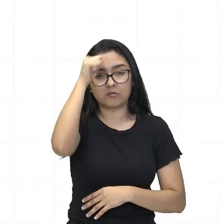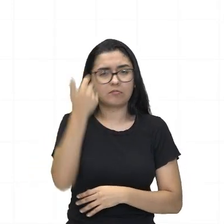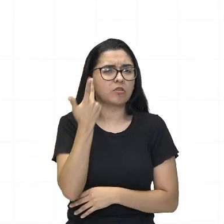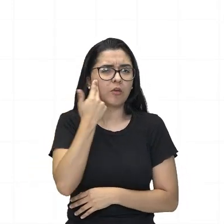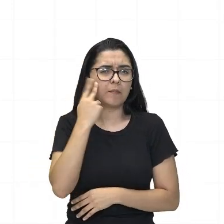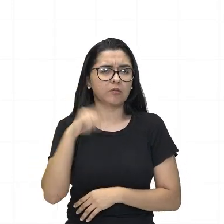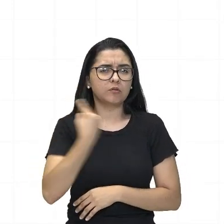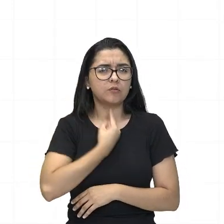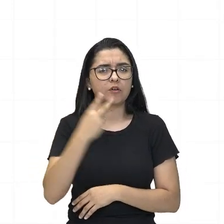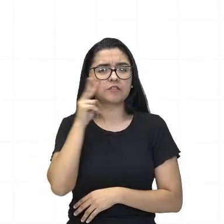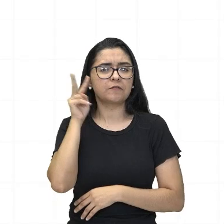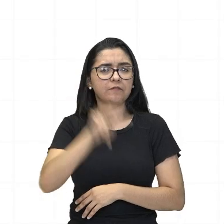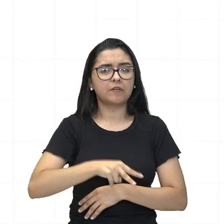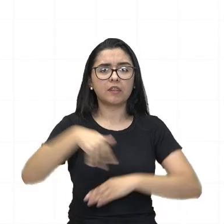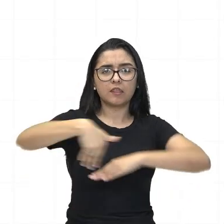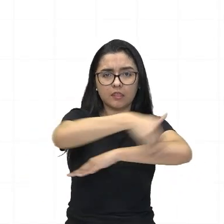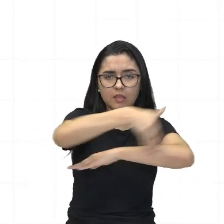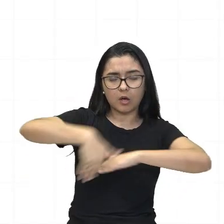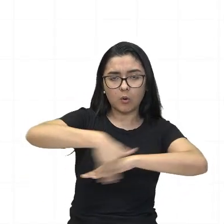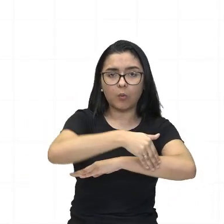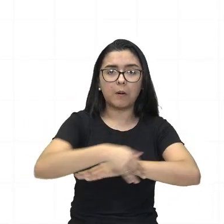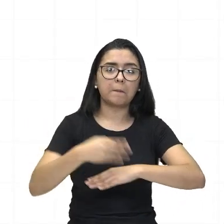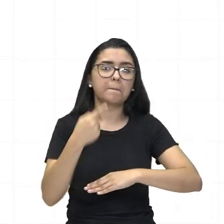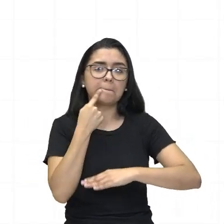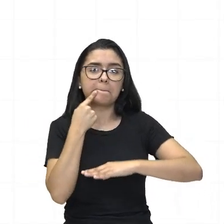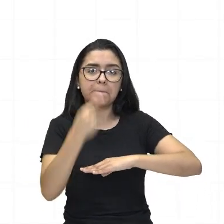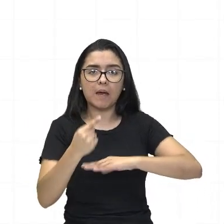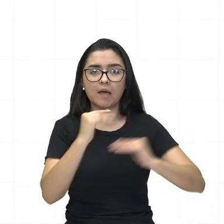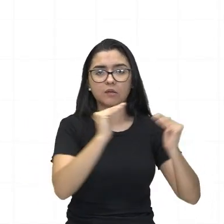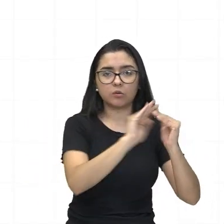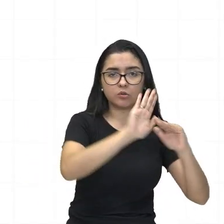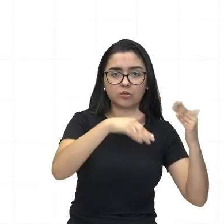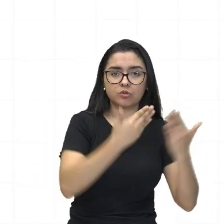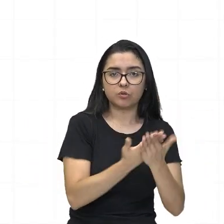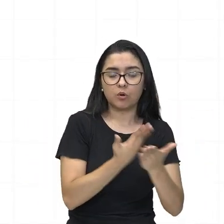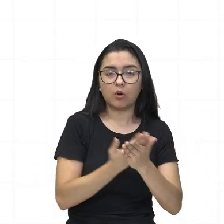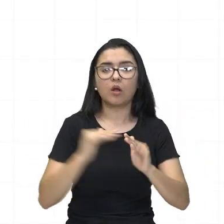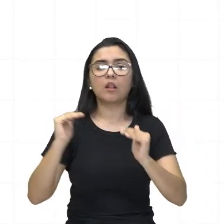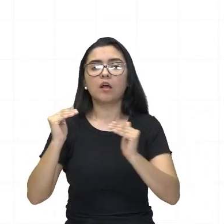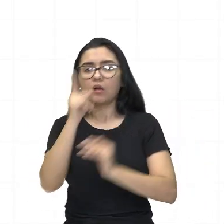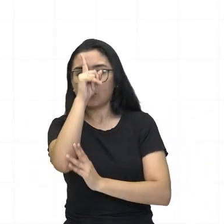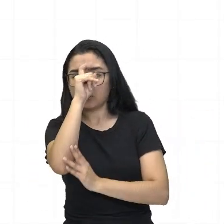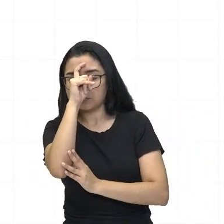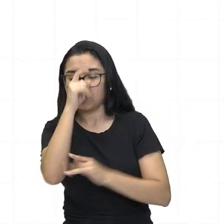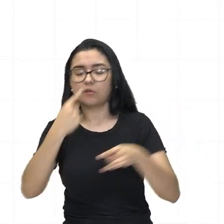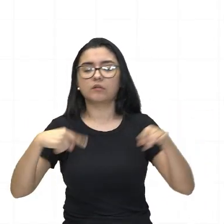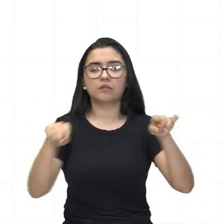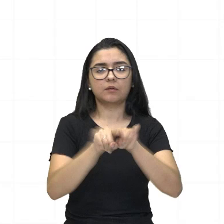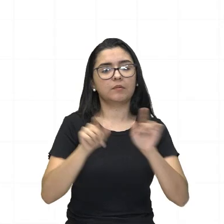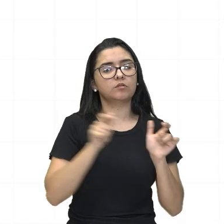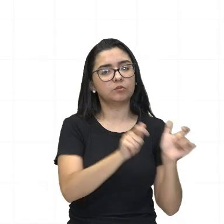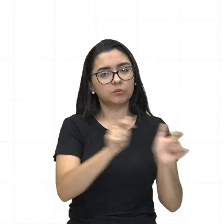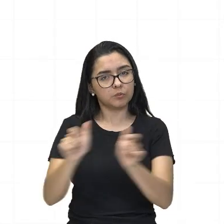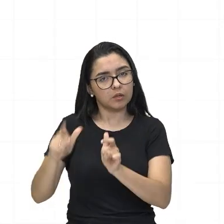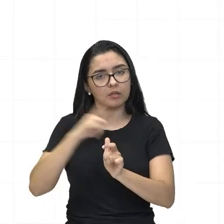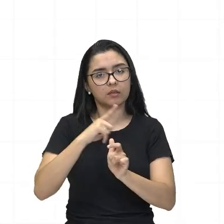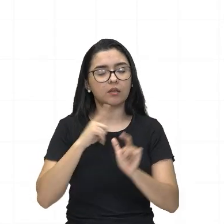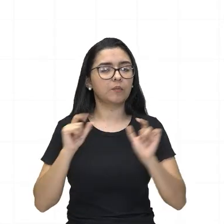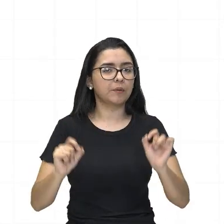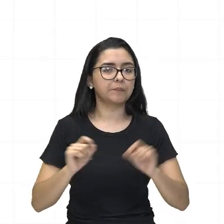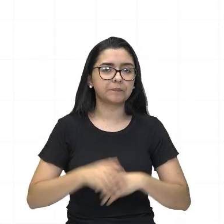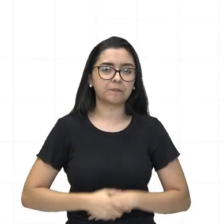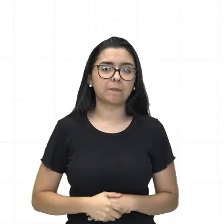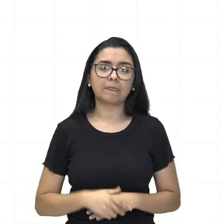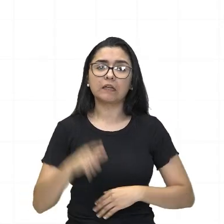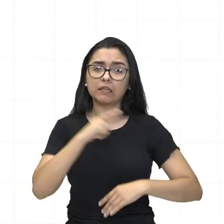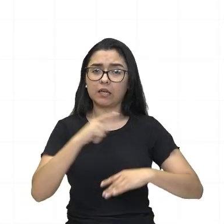muito movimentadas, próximo de escolas, de hospitais, né, próximo de locais que costuma ter